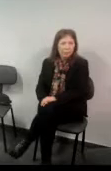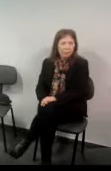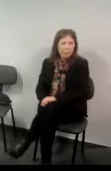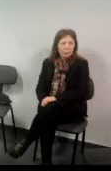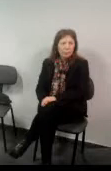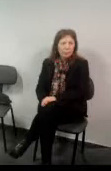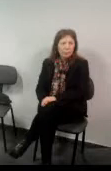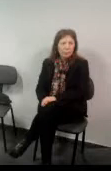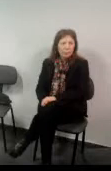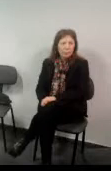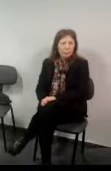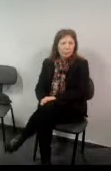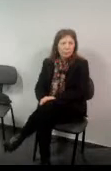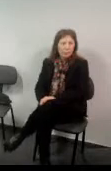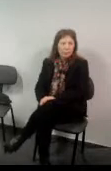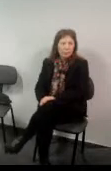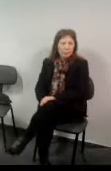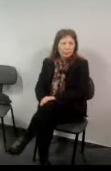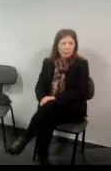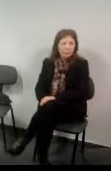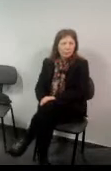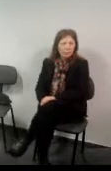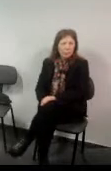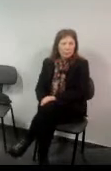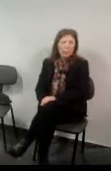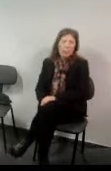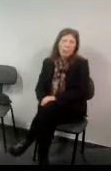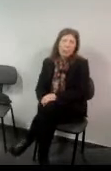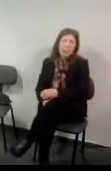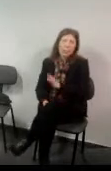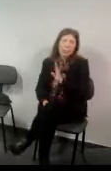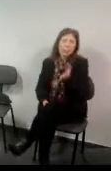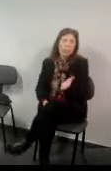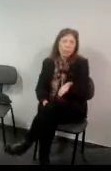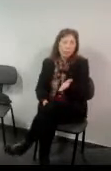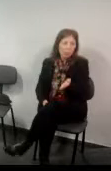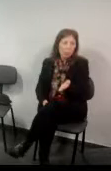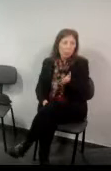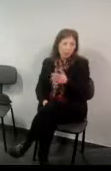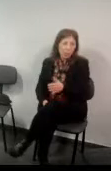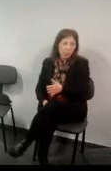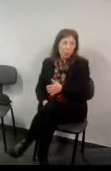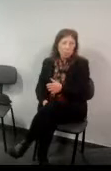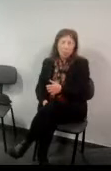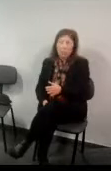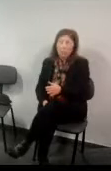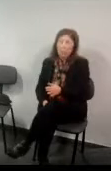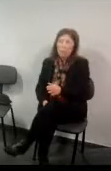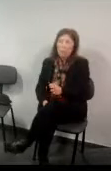o comportamento do indivíduo. Isso a gente mexe muito pouco. Né? Sim, mas você tratando energético... Não, mas